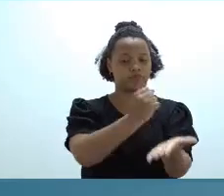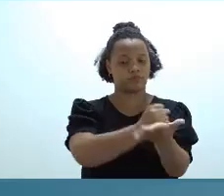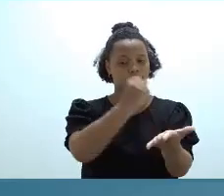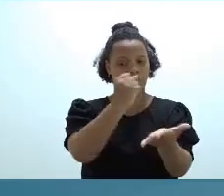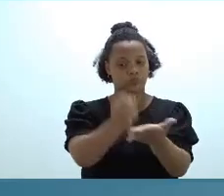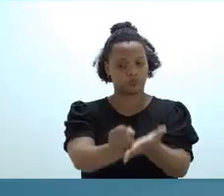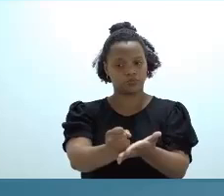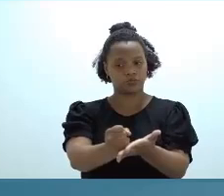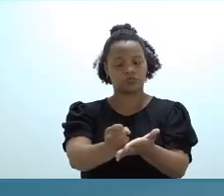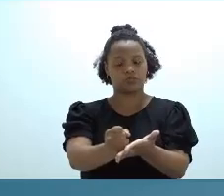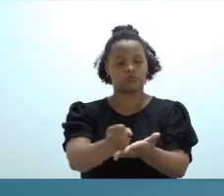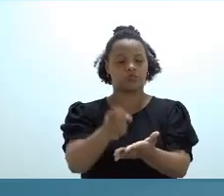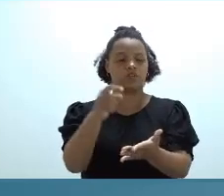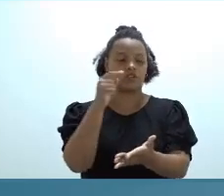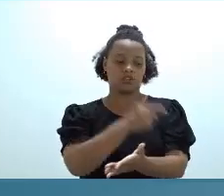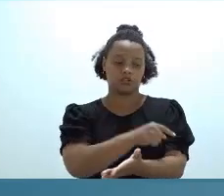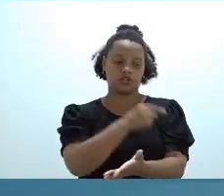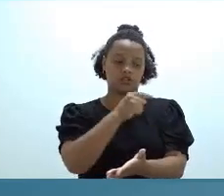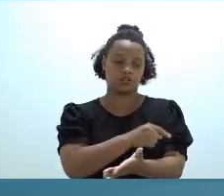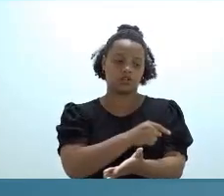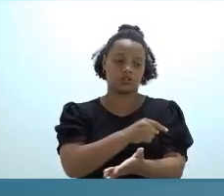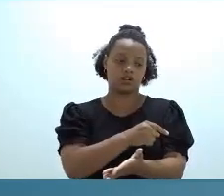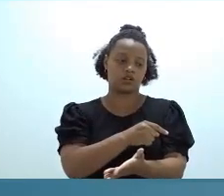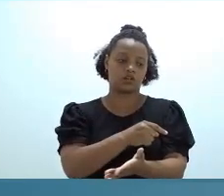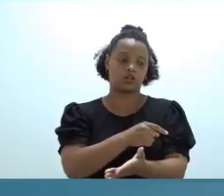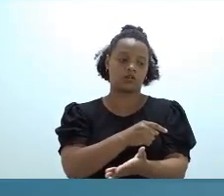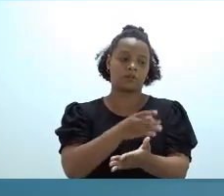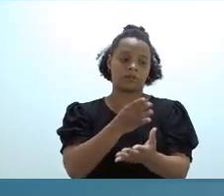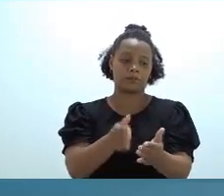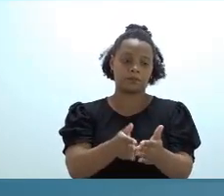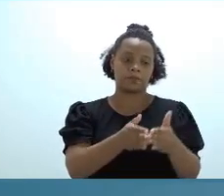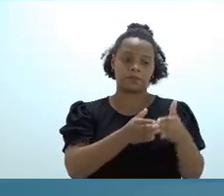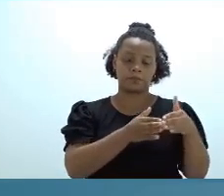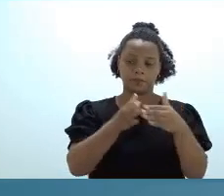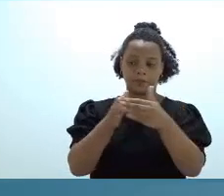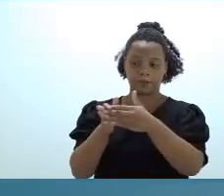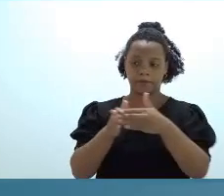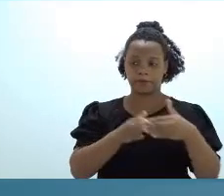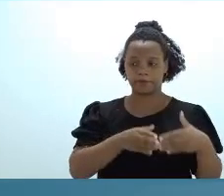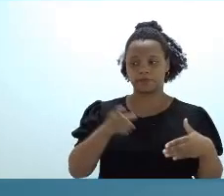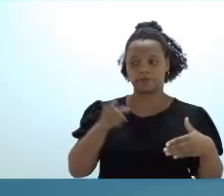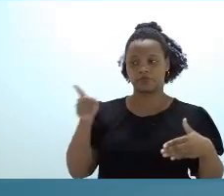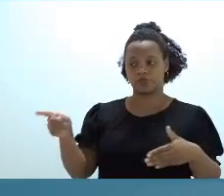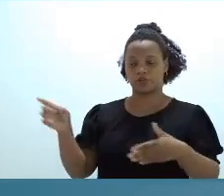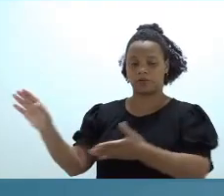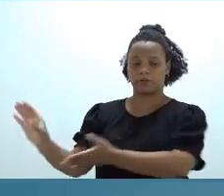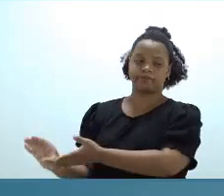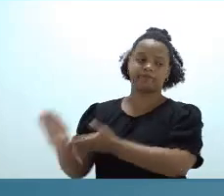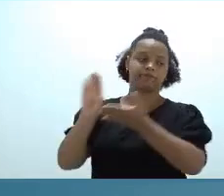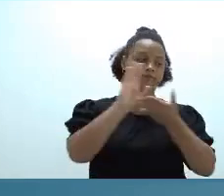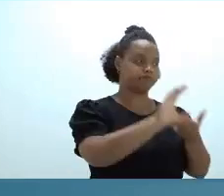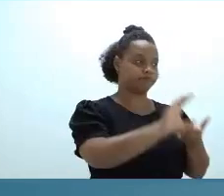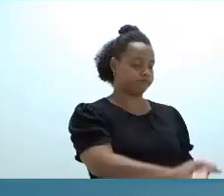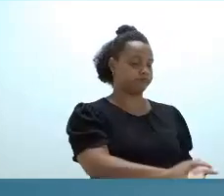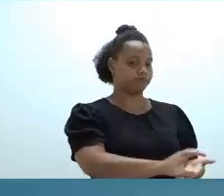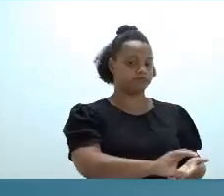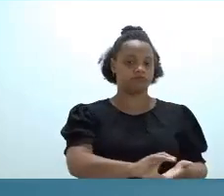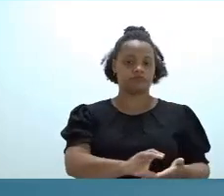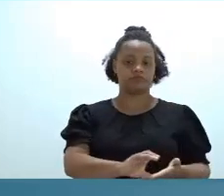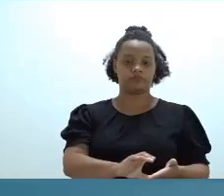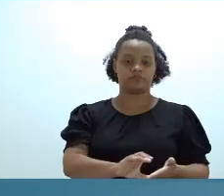se subrogou no direito à indenização contra a concessionária do serviço público, Código Civil,